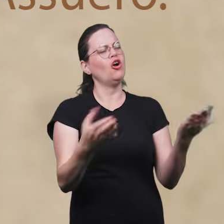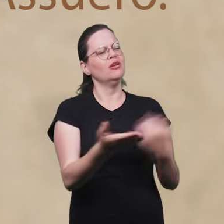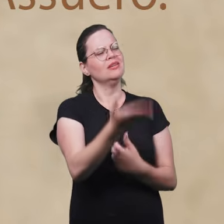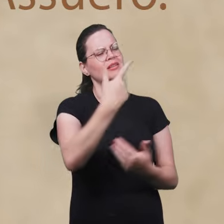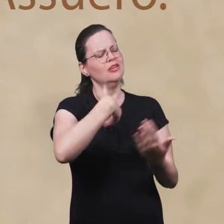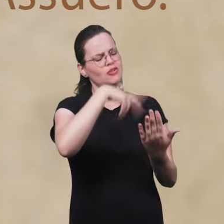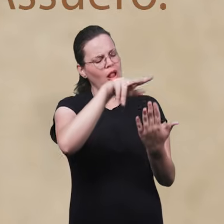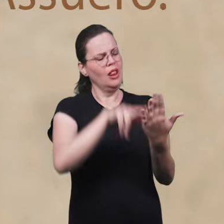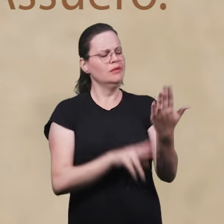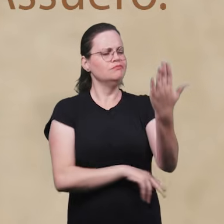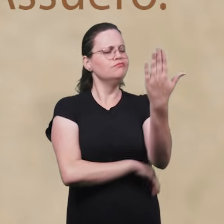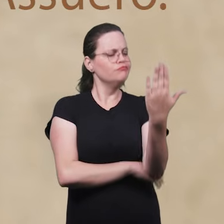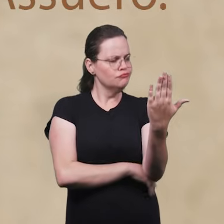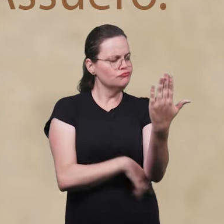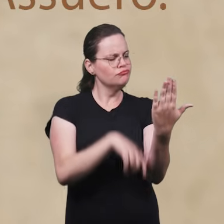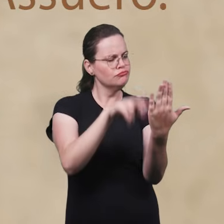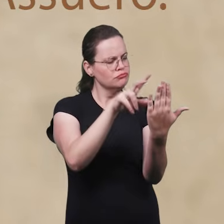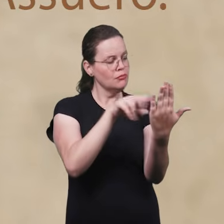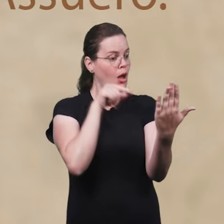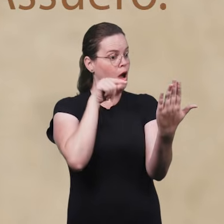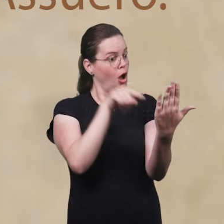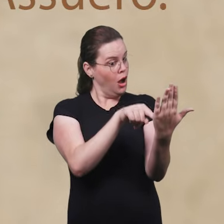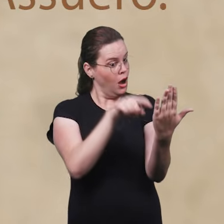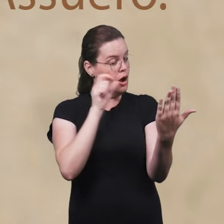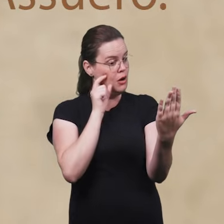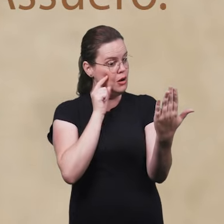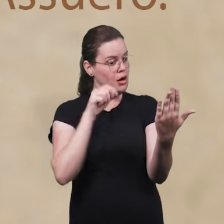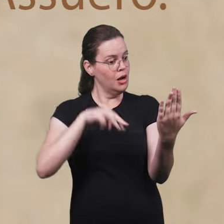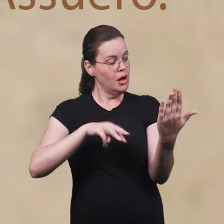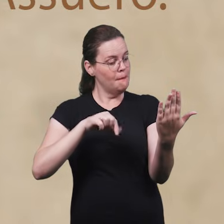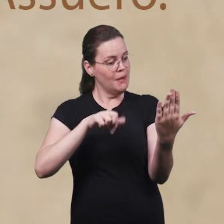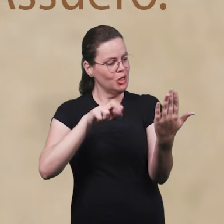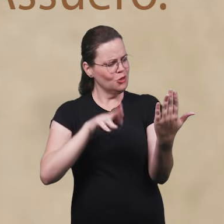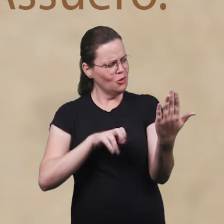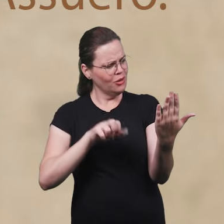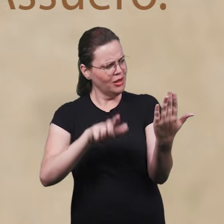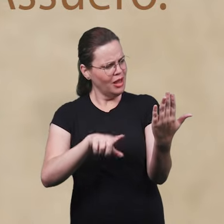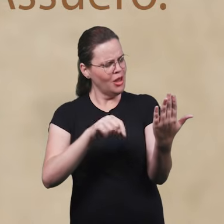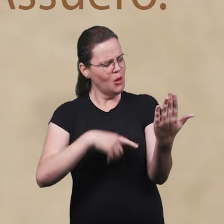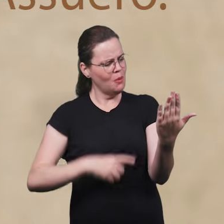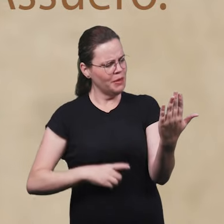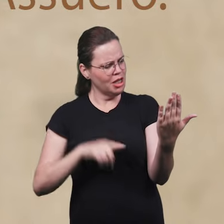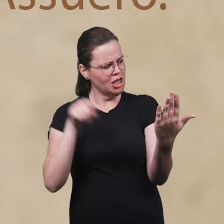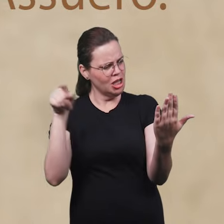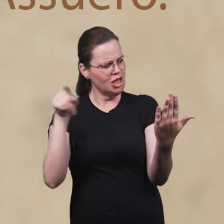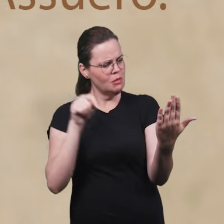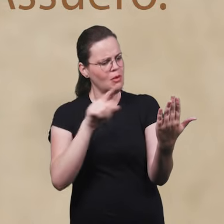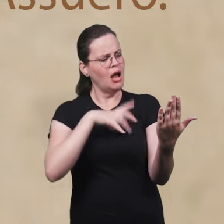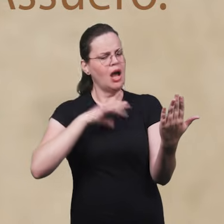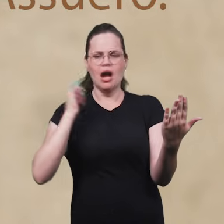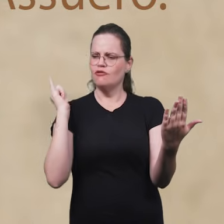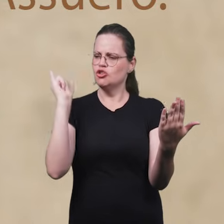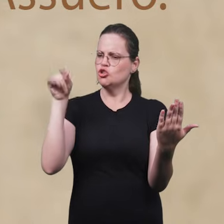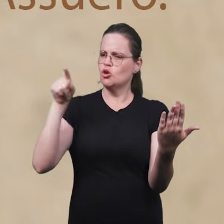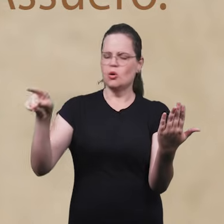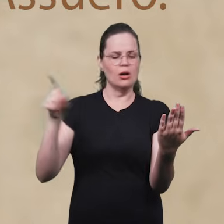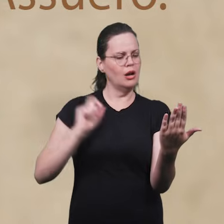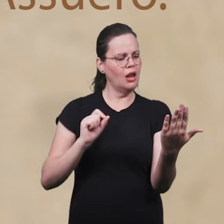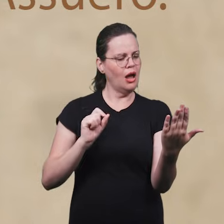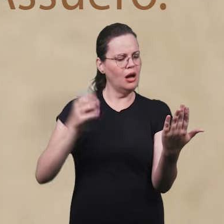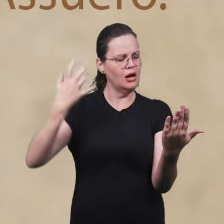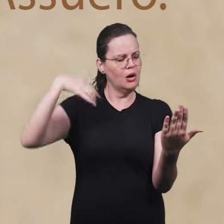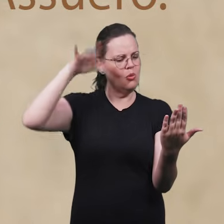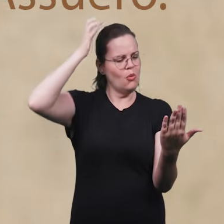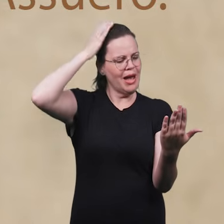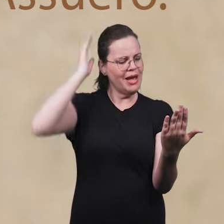que Mardoqueu tinha dado notícia de Bigtã e de Teres, 2 eunucos do rei, dos da guarda da porta, de que